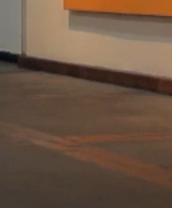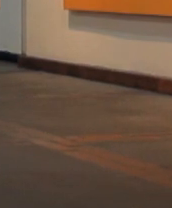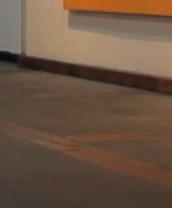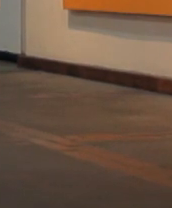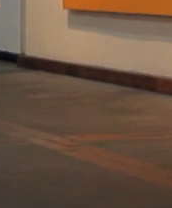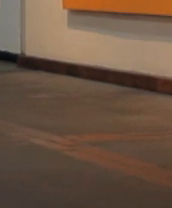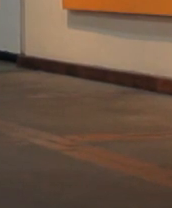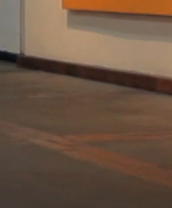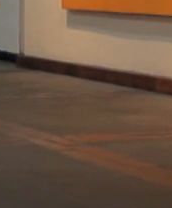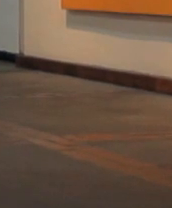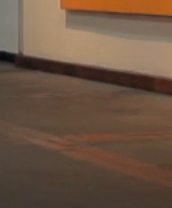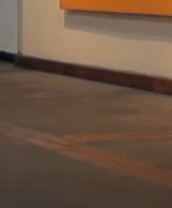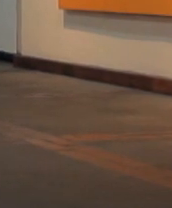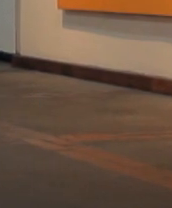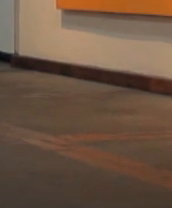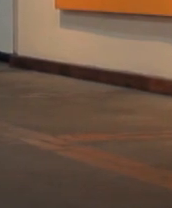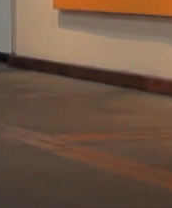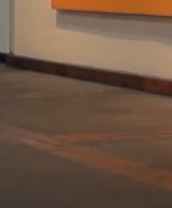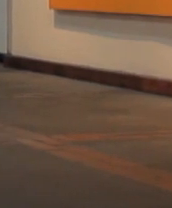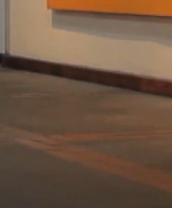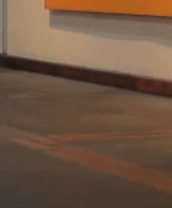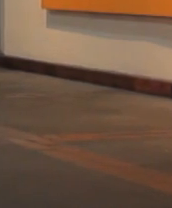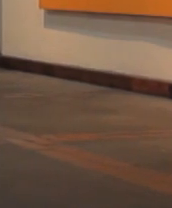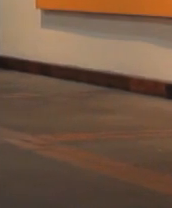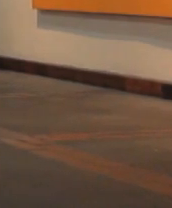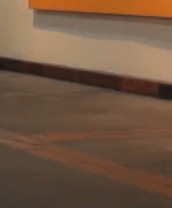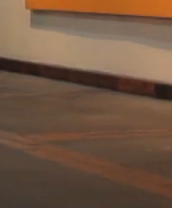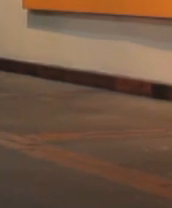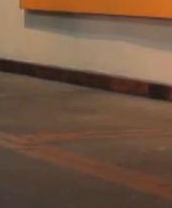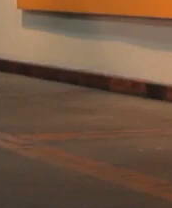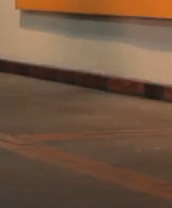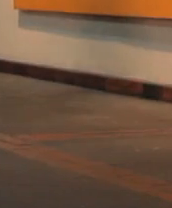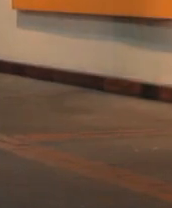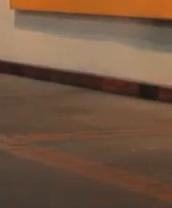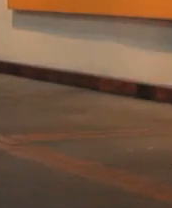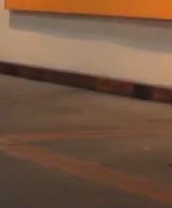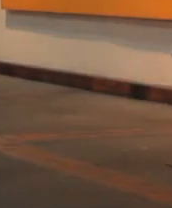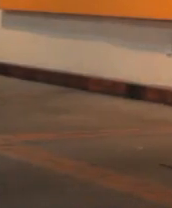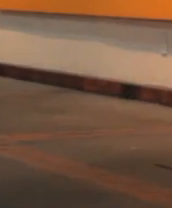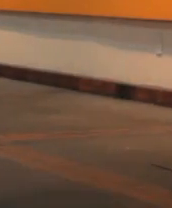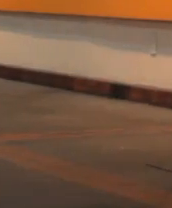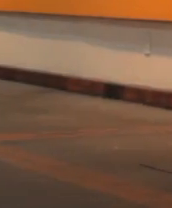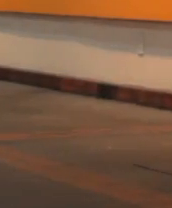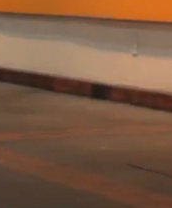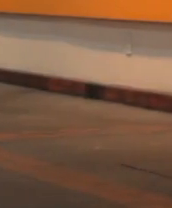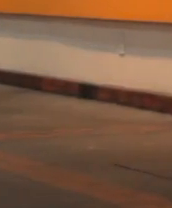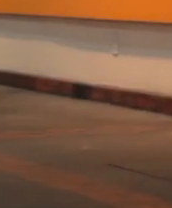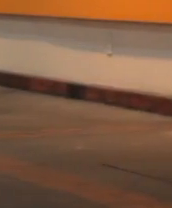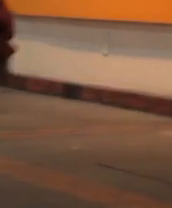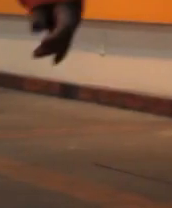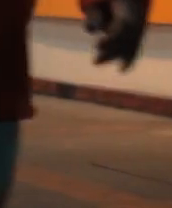Fernanda caminha pelo interior do Centro Cultural. Na parede à direita, painel, Museu Light da Energia.